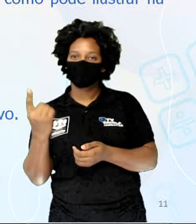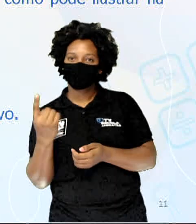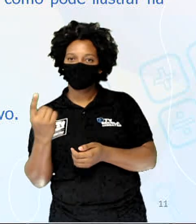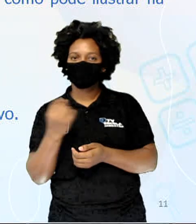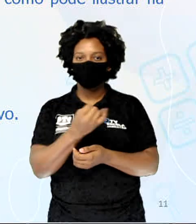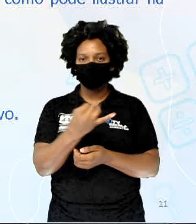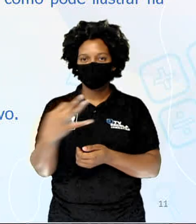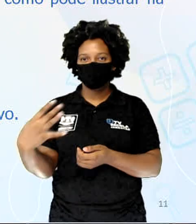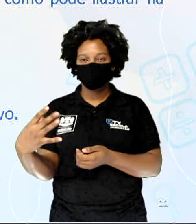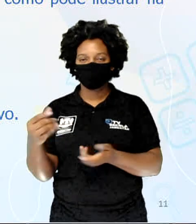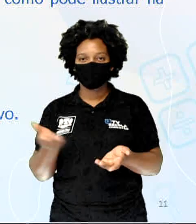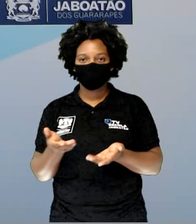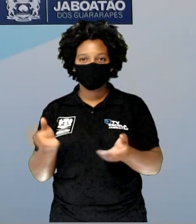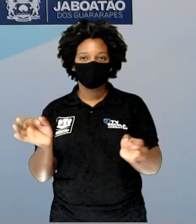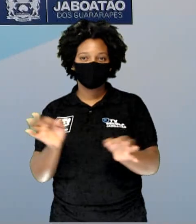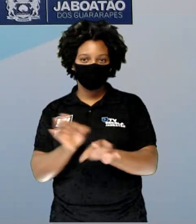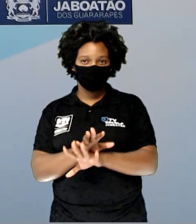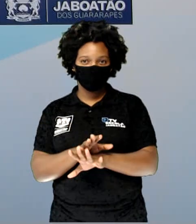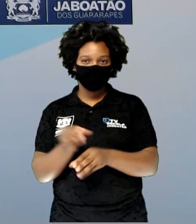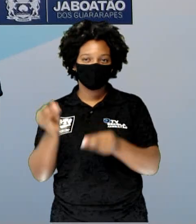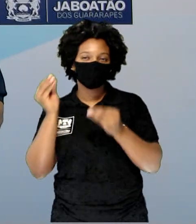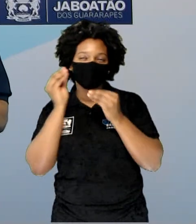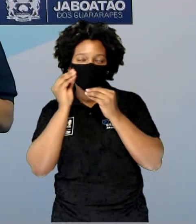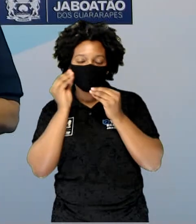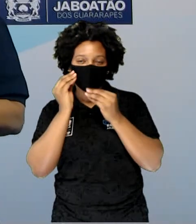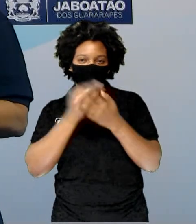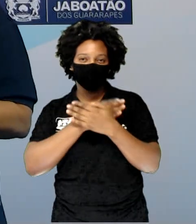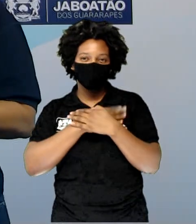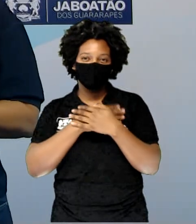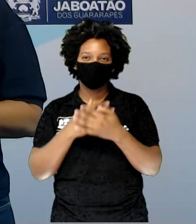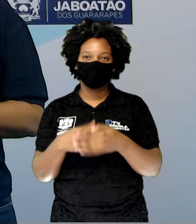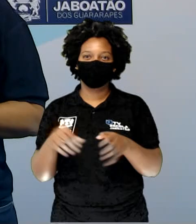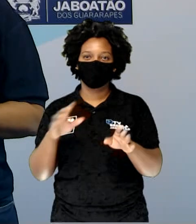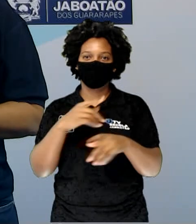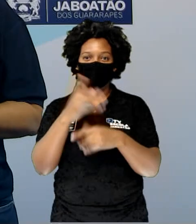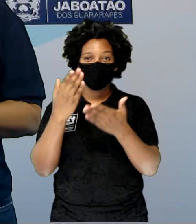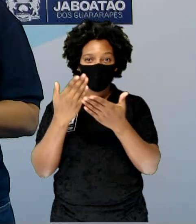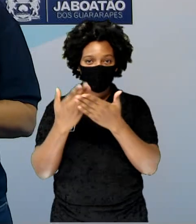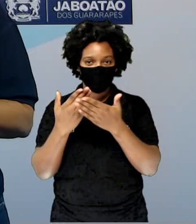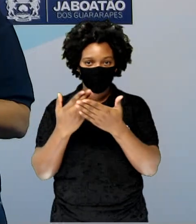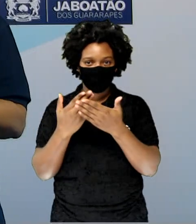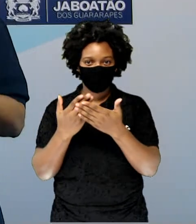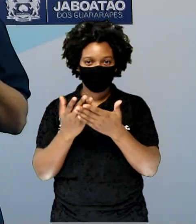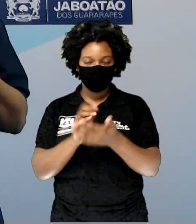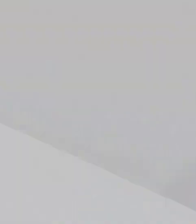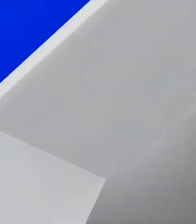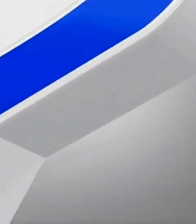E nós ficamos por aqui. Um cheiro no coração de vocês. Até a próxima aula.